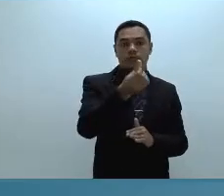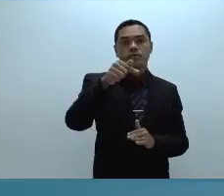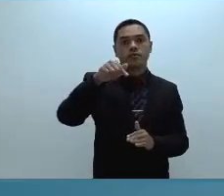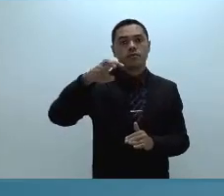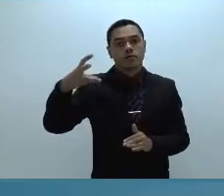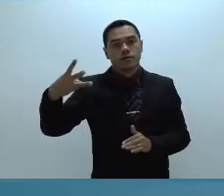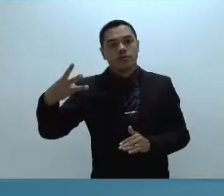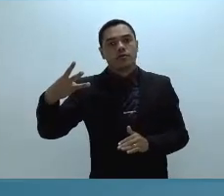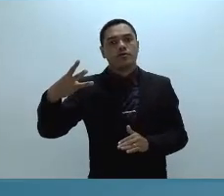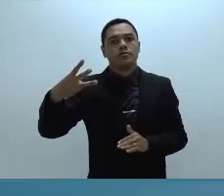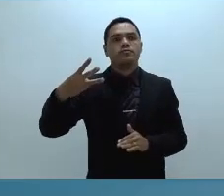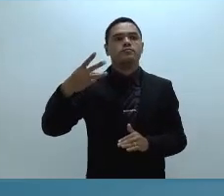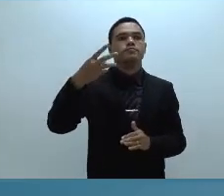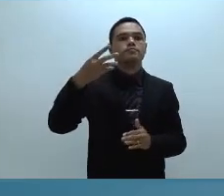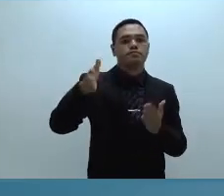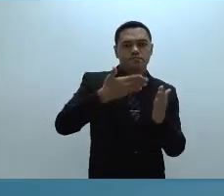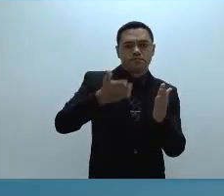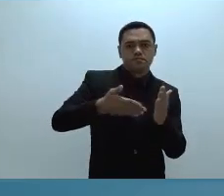1.1-8.